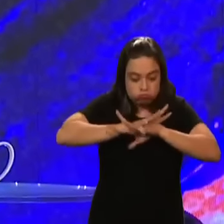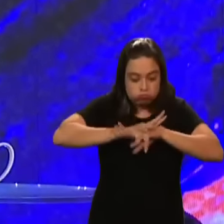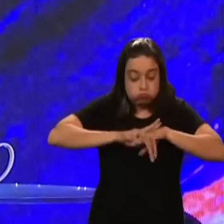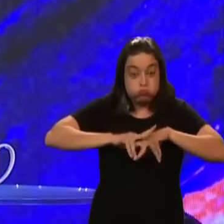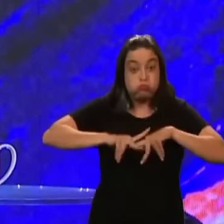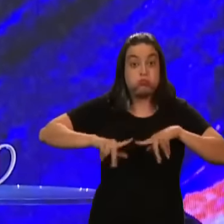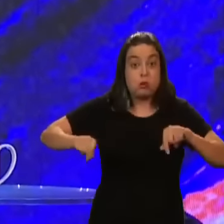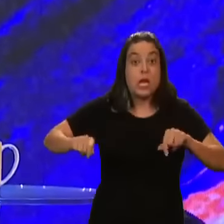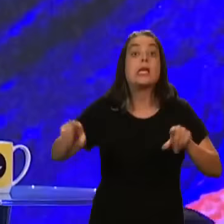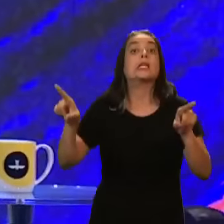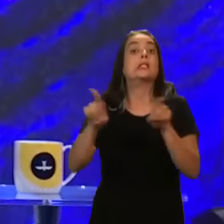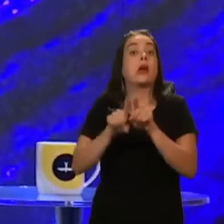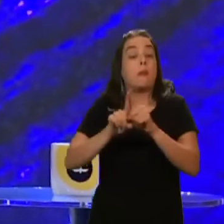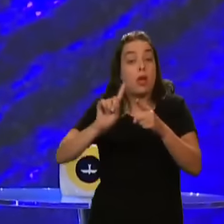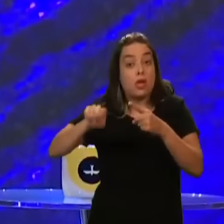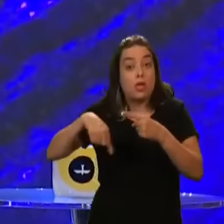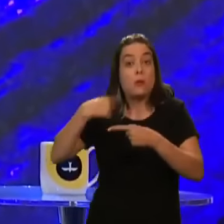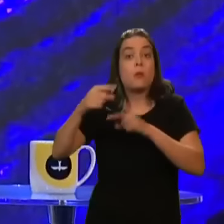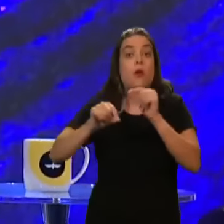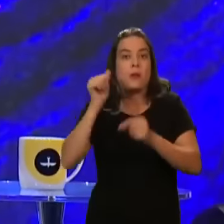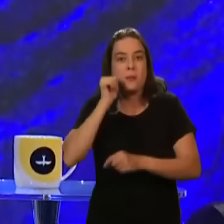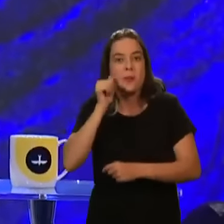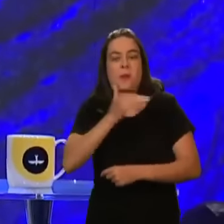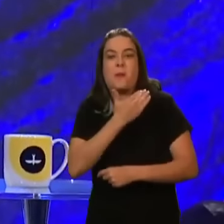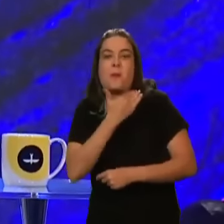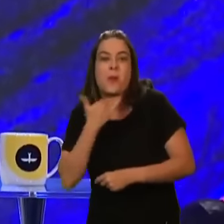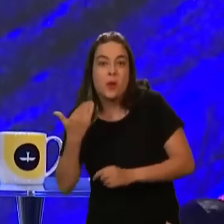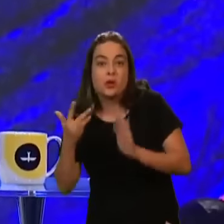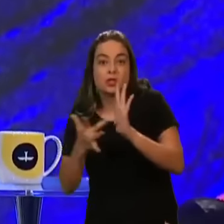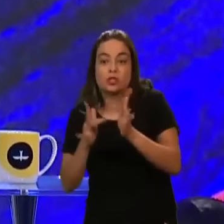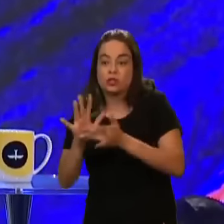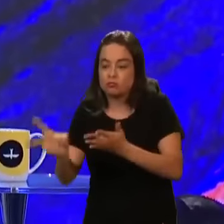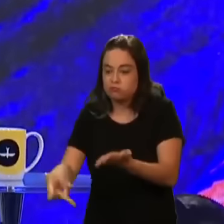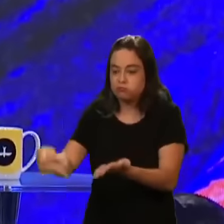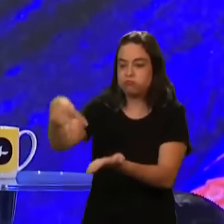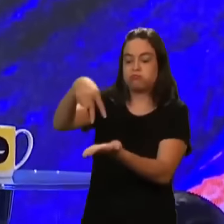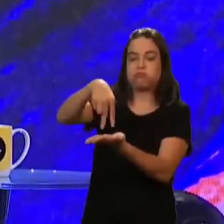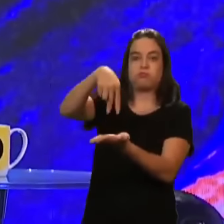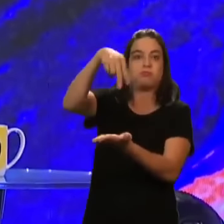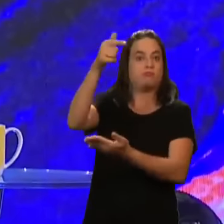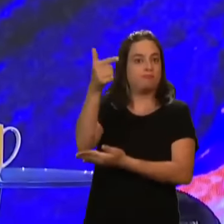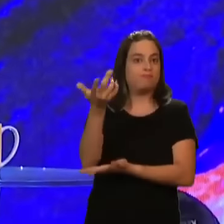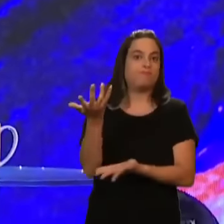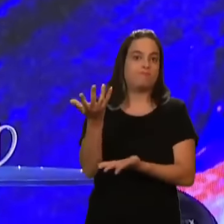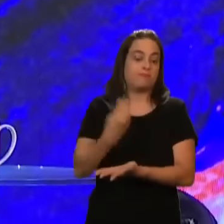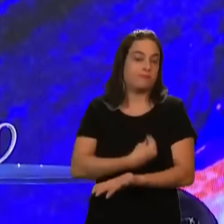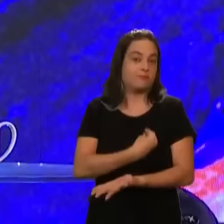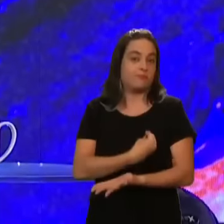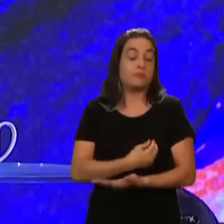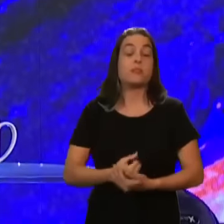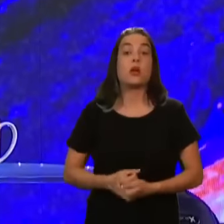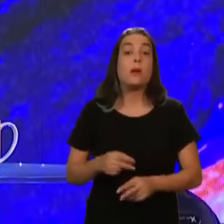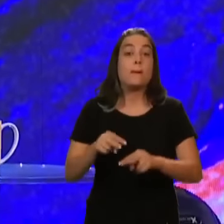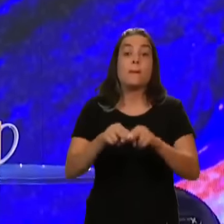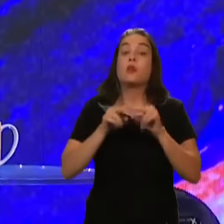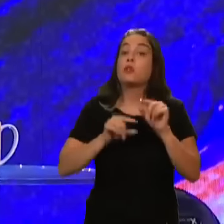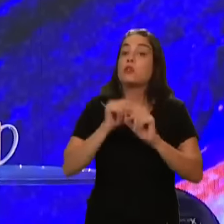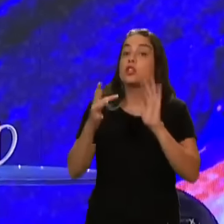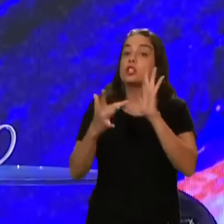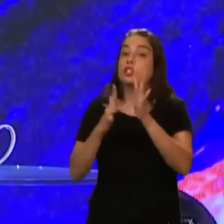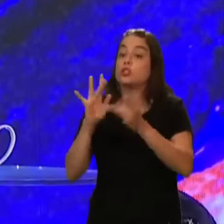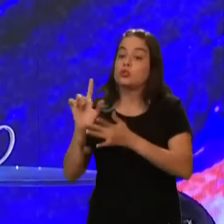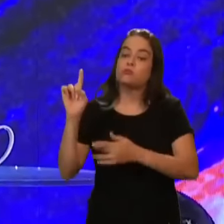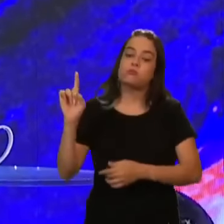mesmo embalo, Jesus ressuscita uma menina. Por isso que o nosso texto começa dizendo: saindo